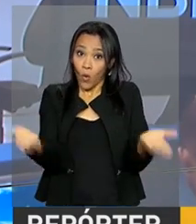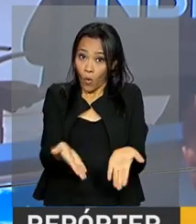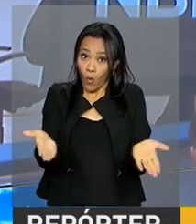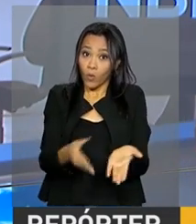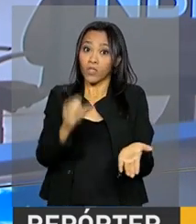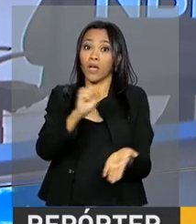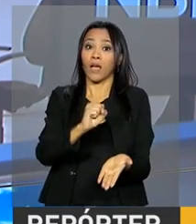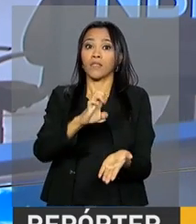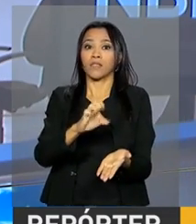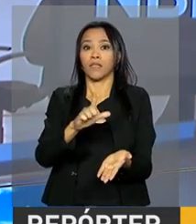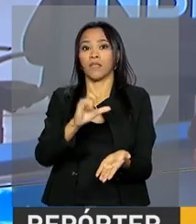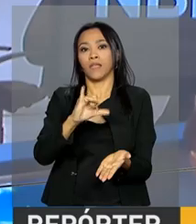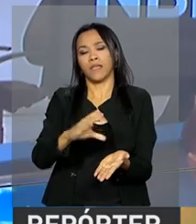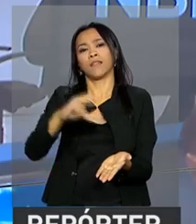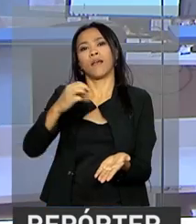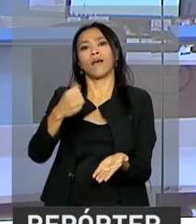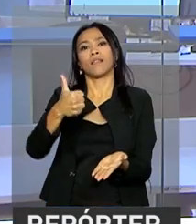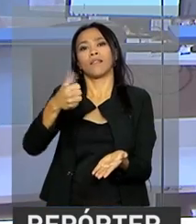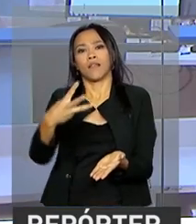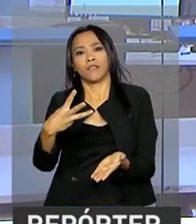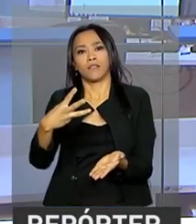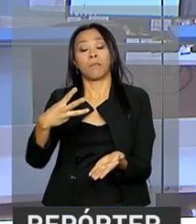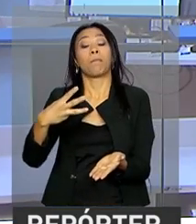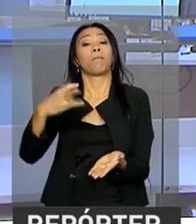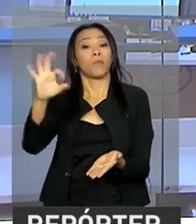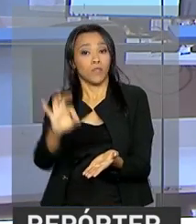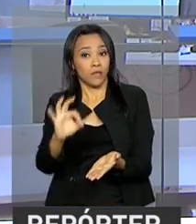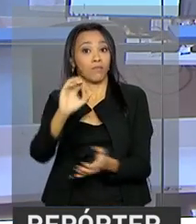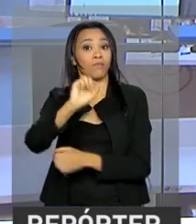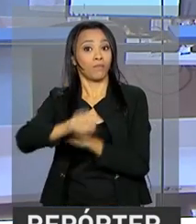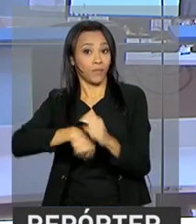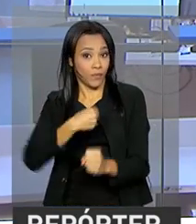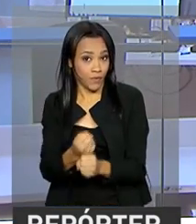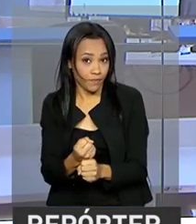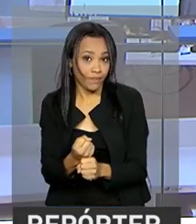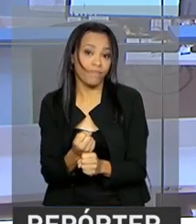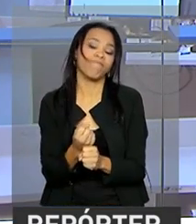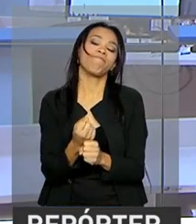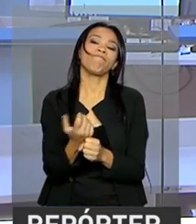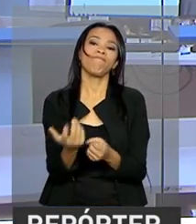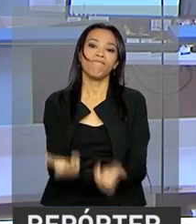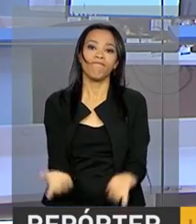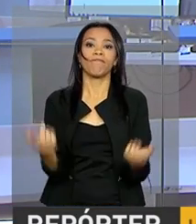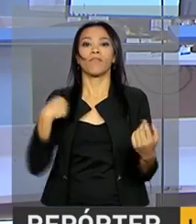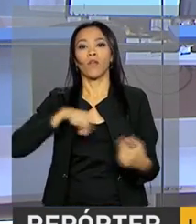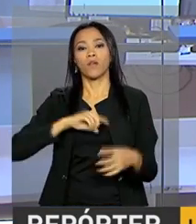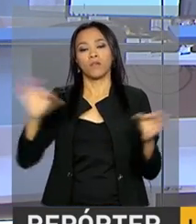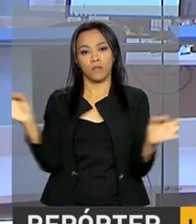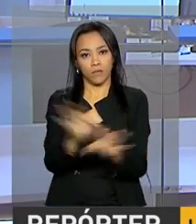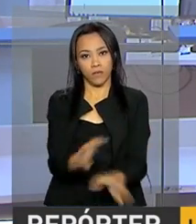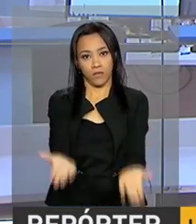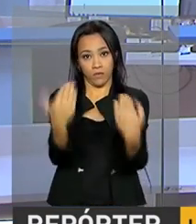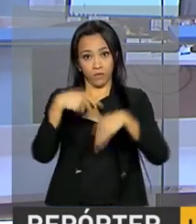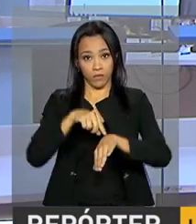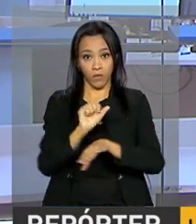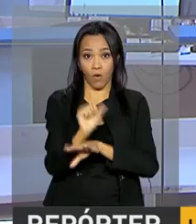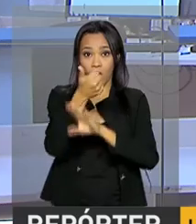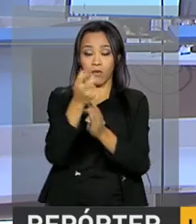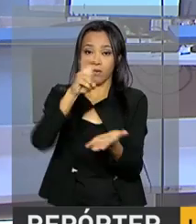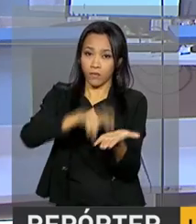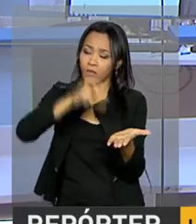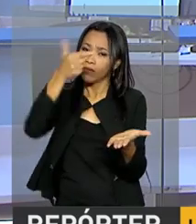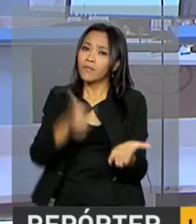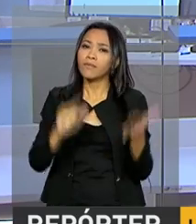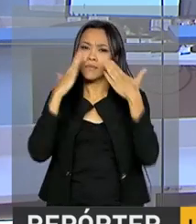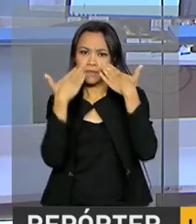em 13% ao ano bom e nós ficamos por aqui Voltamos às 11 da manhã na próxima edição